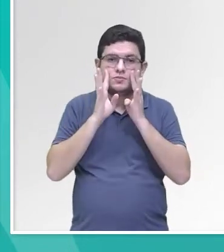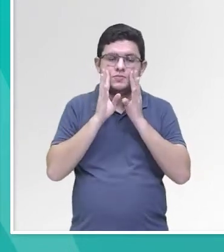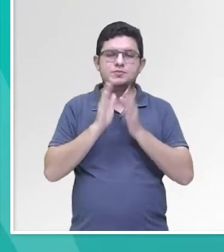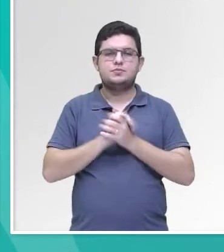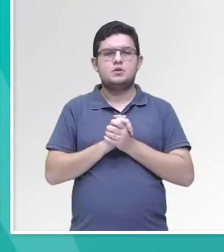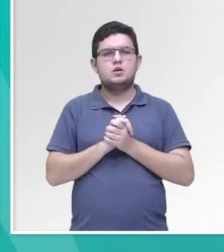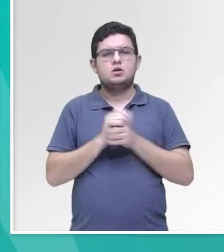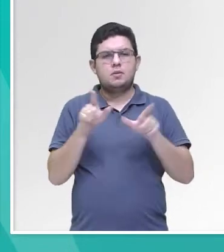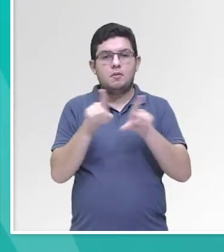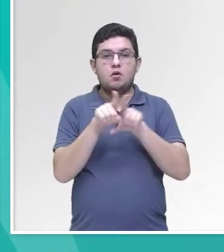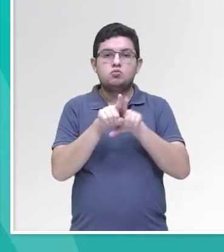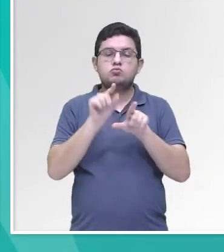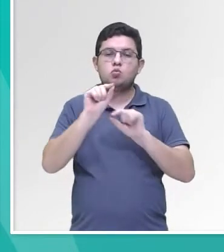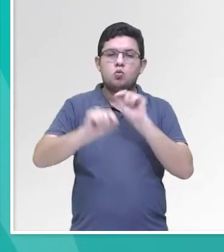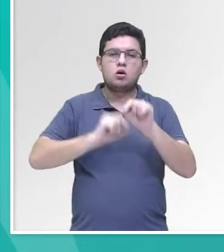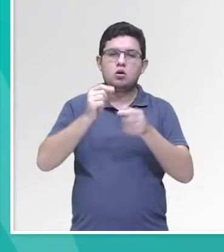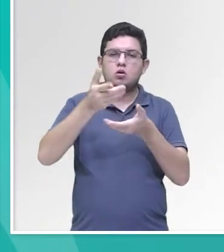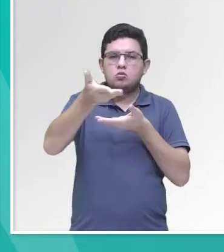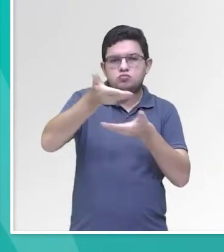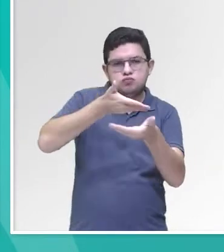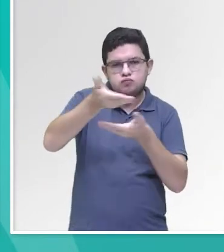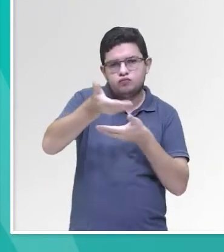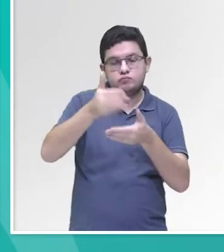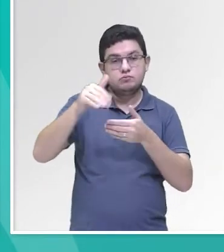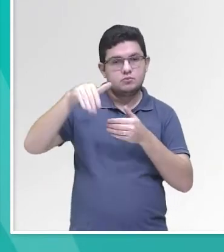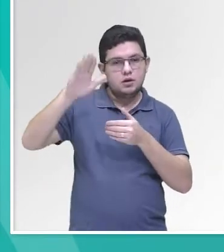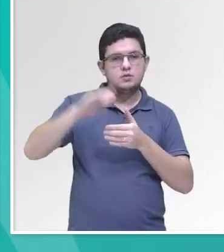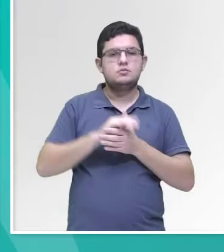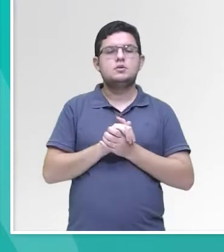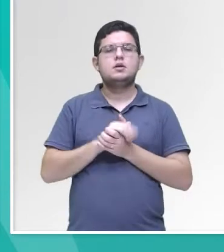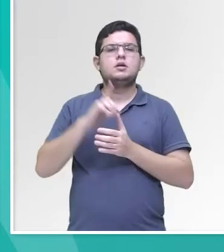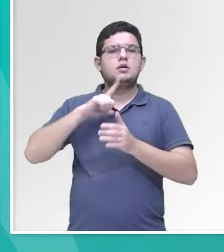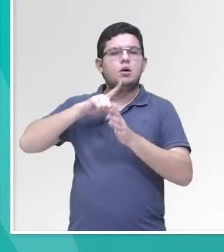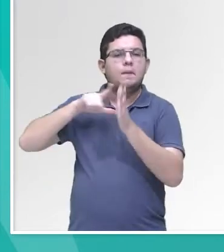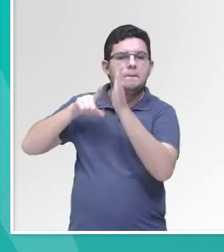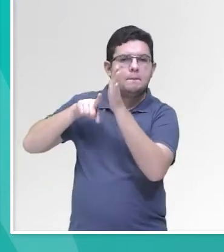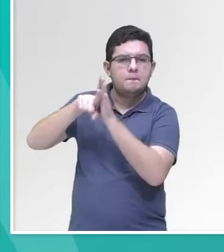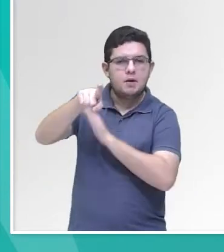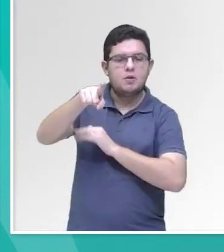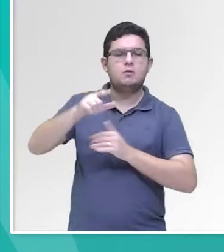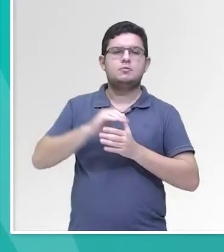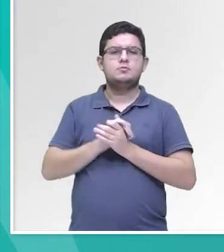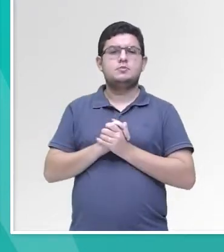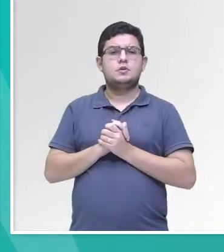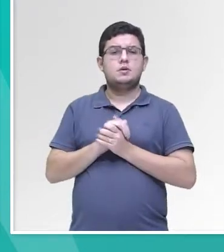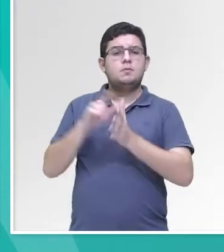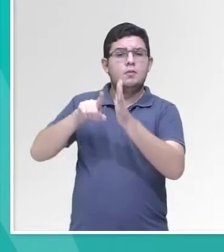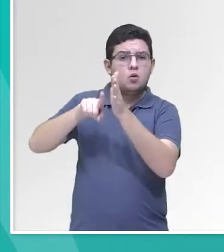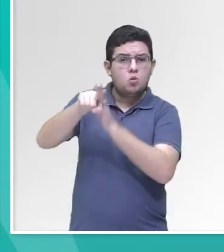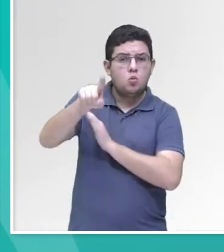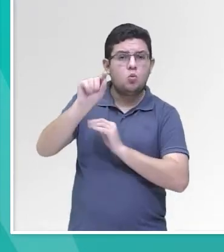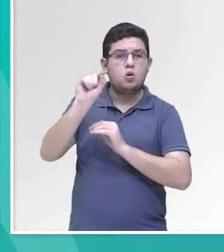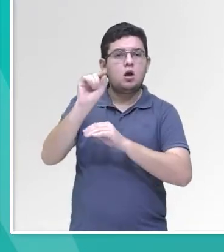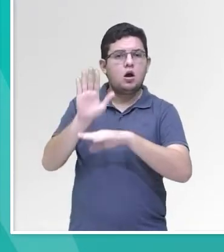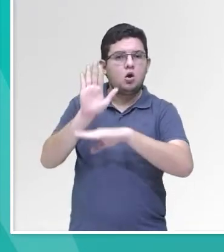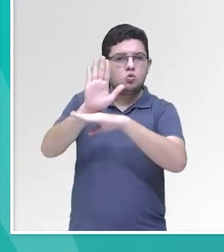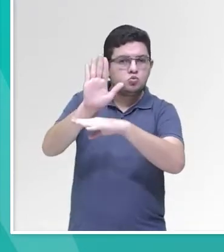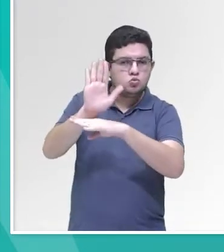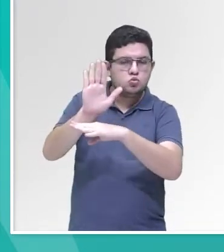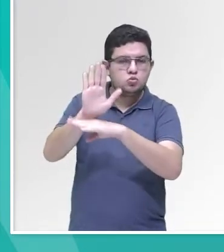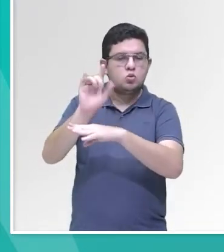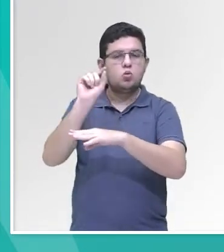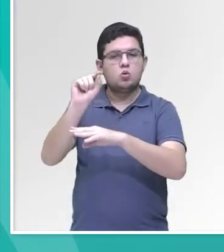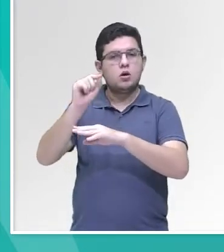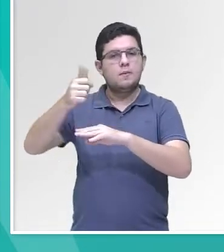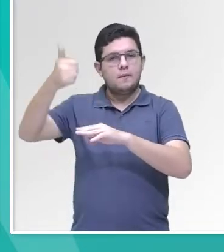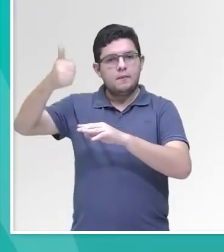participar bastante desse momento. A gente tem um desafio e esse desafio ele tanto vai servir para a primeira aula quanto para a